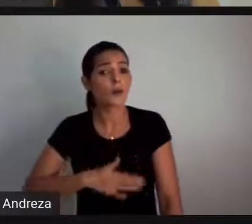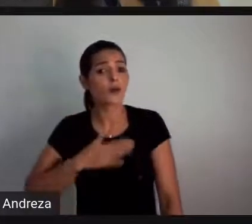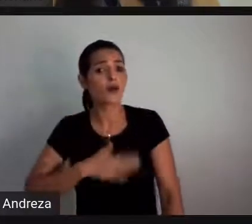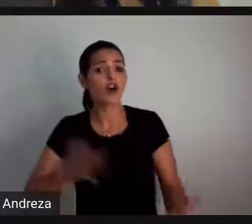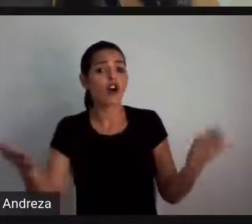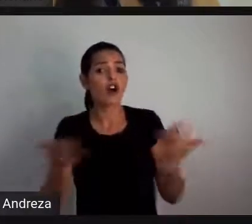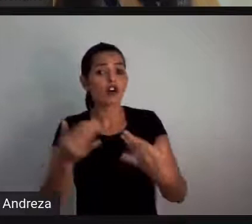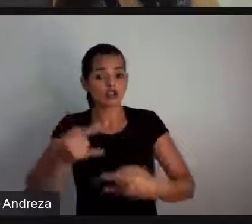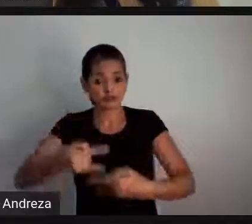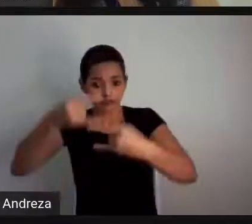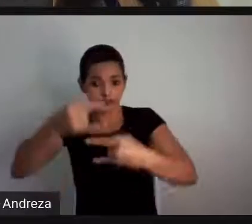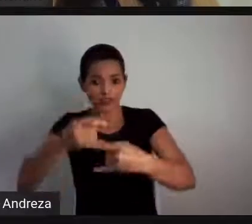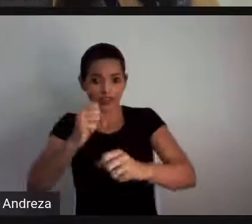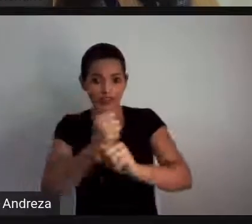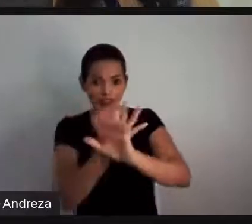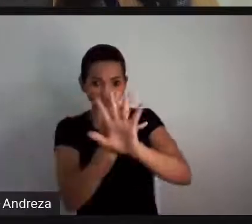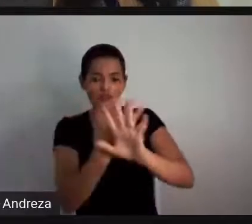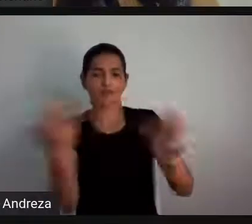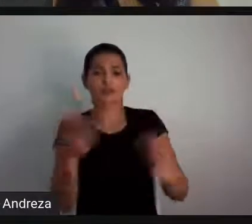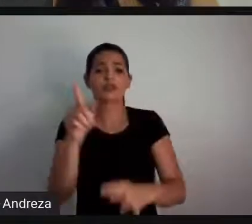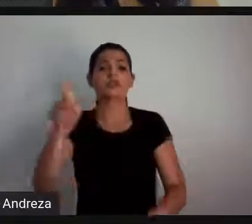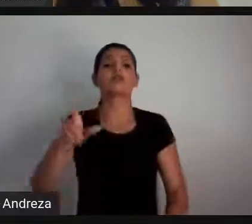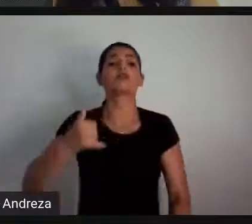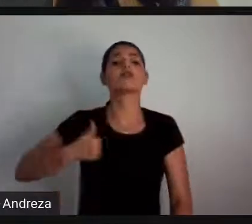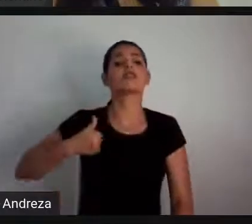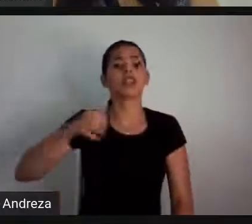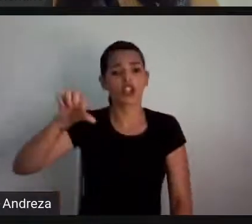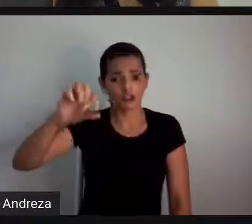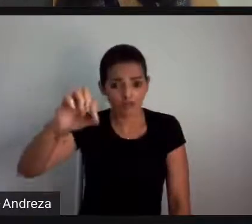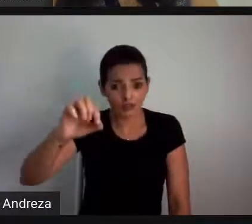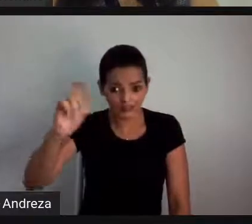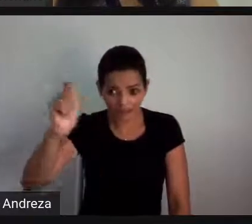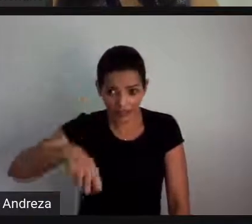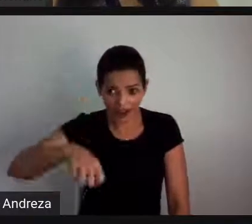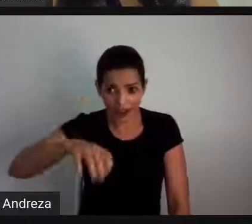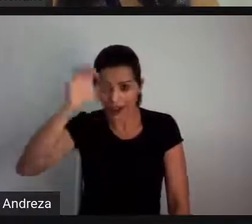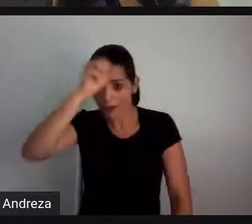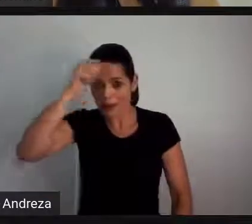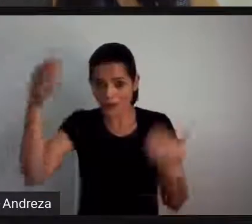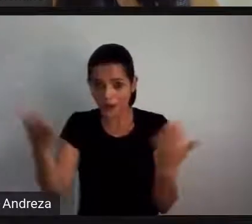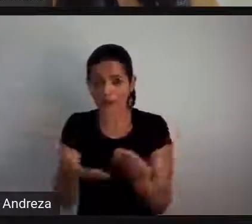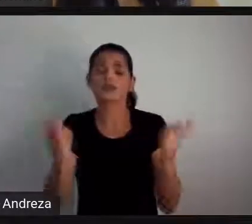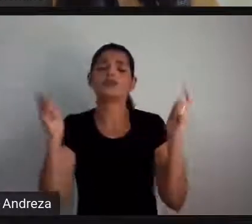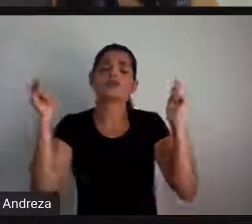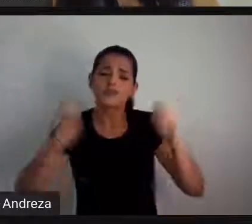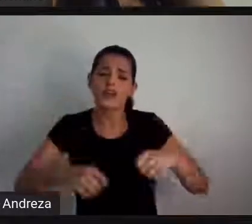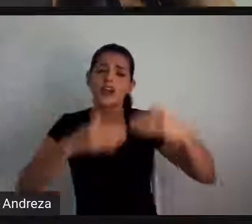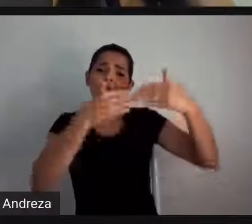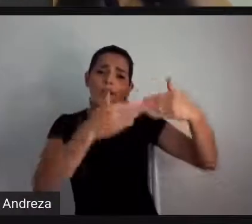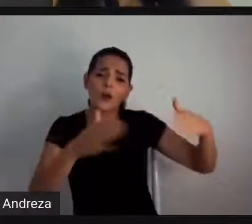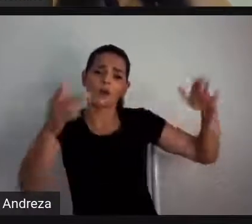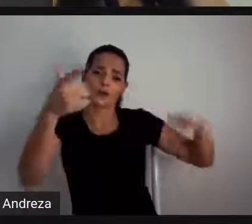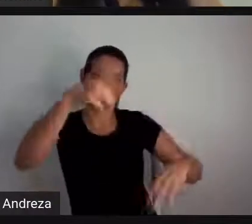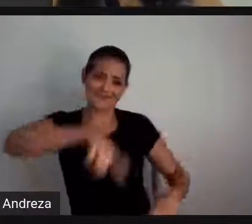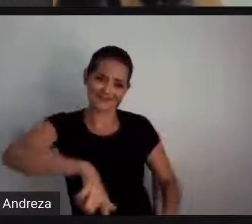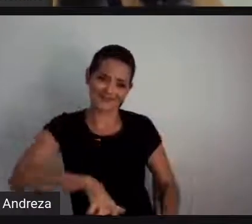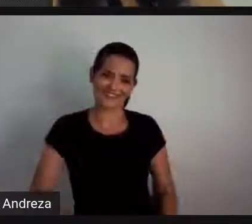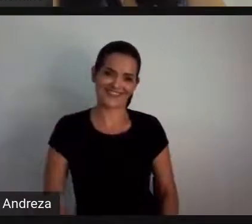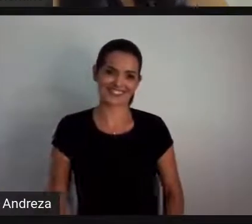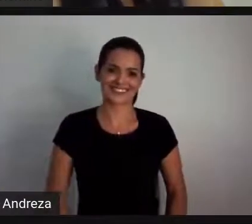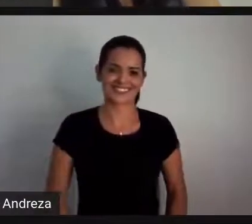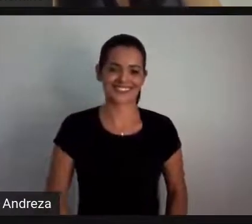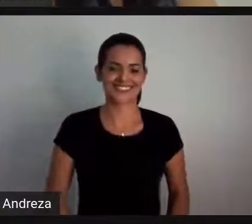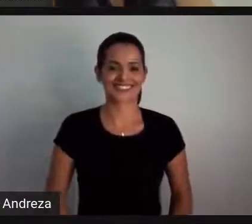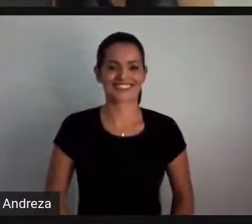live, você tem 90 anos, não te preocupa, dá tempo de recomeçar, né? É para Olha que bom, que boa Adriana,